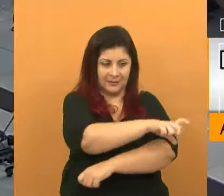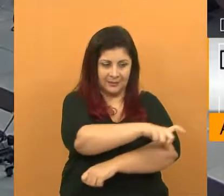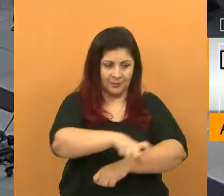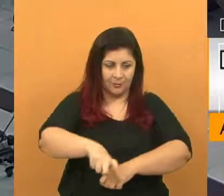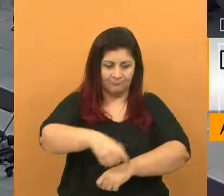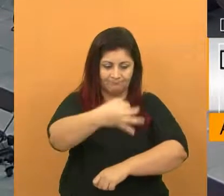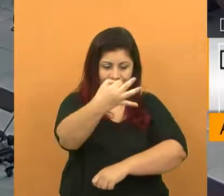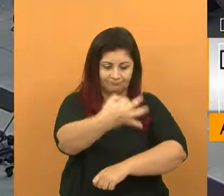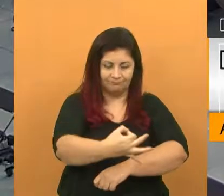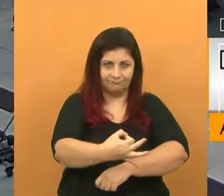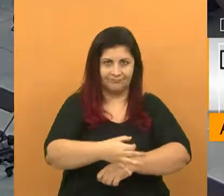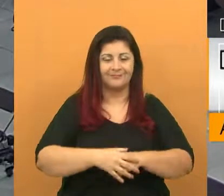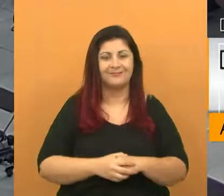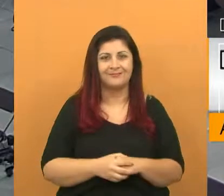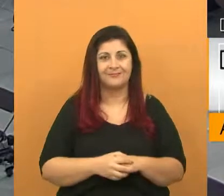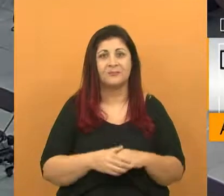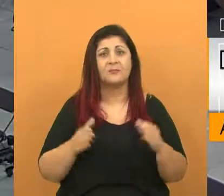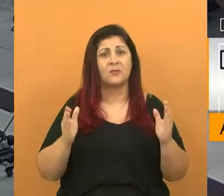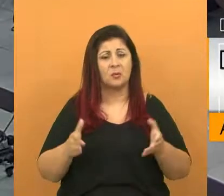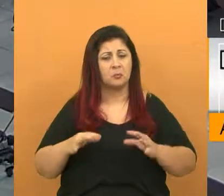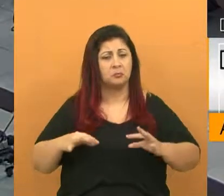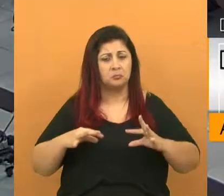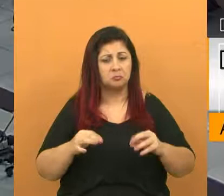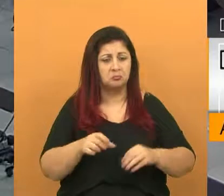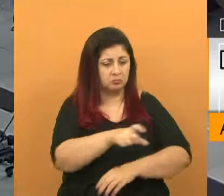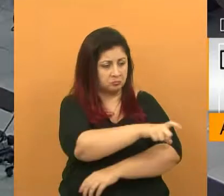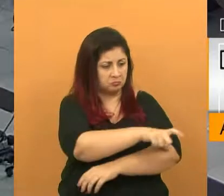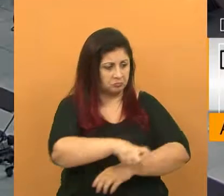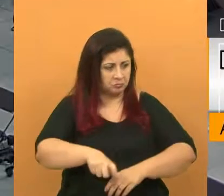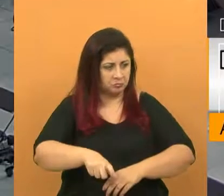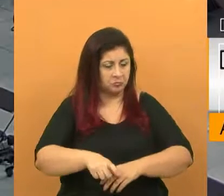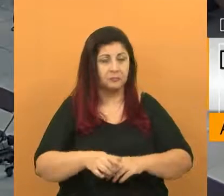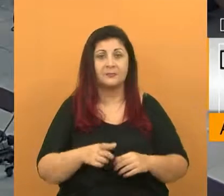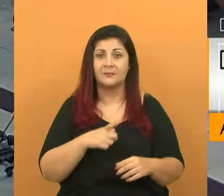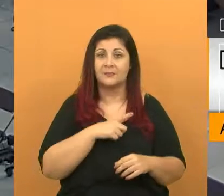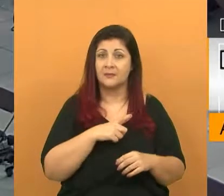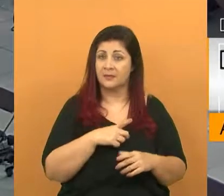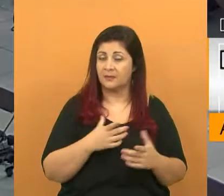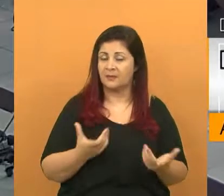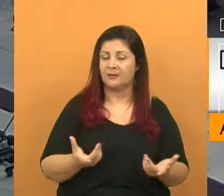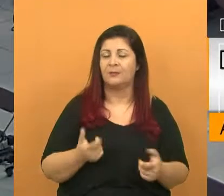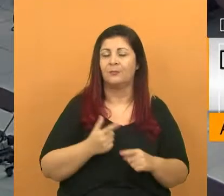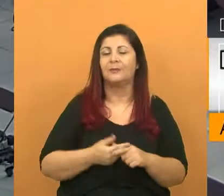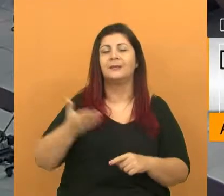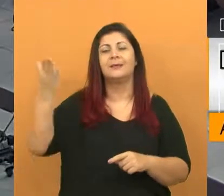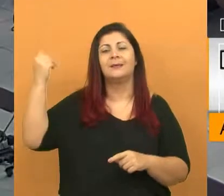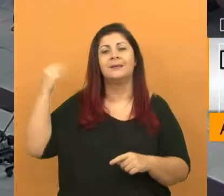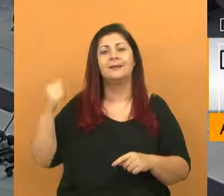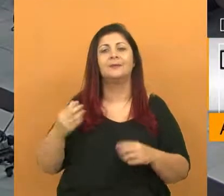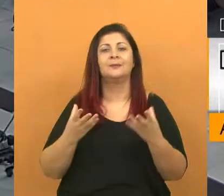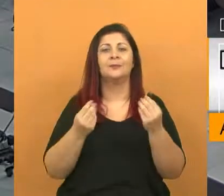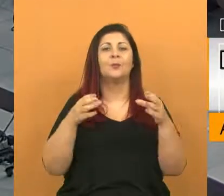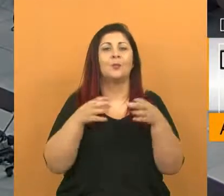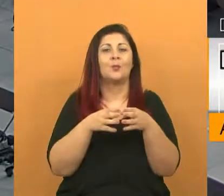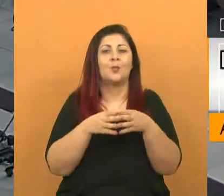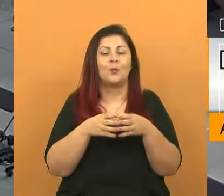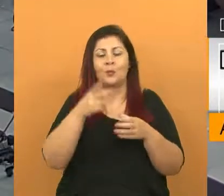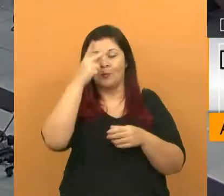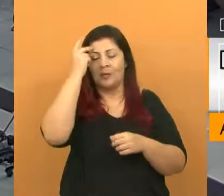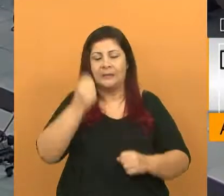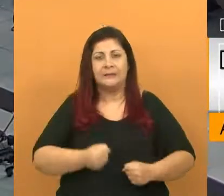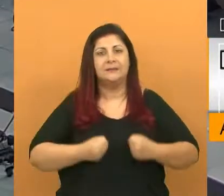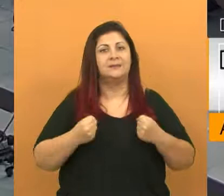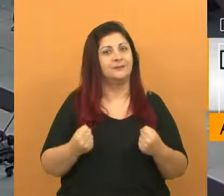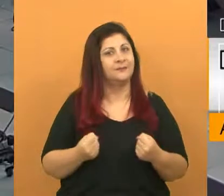pro lagoa azul e às ruas hoje são calçadas calçadas fruto desse mutirão que o ex prefeito marco aurélio